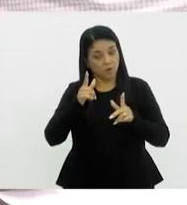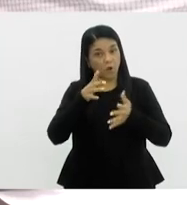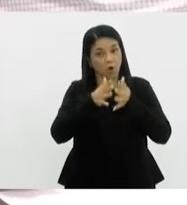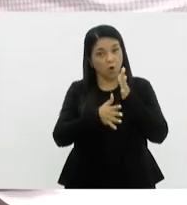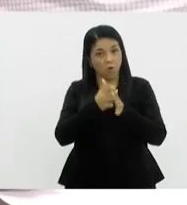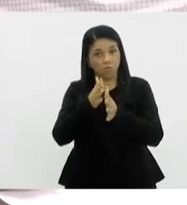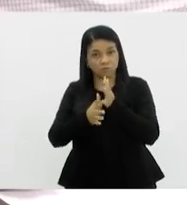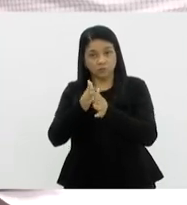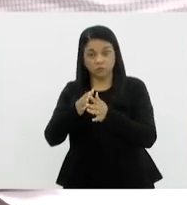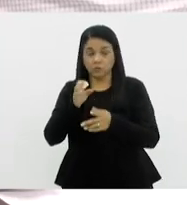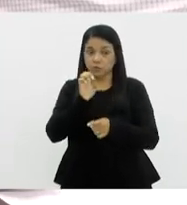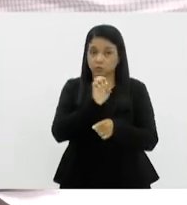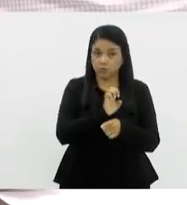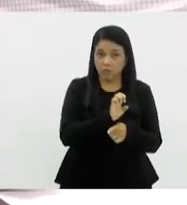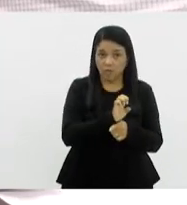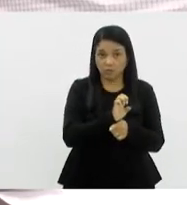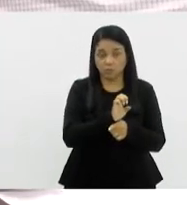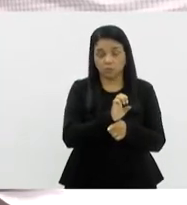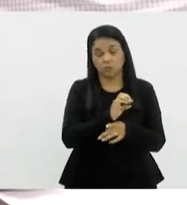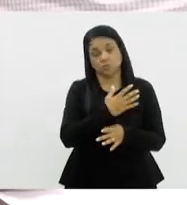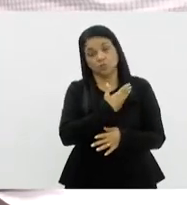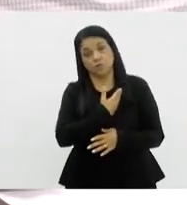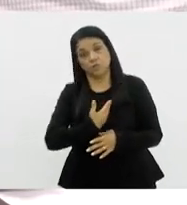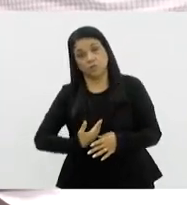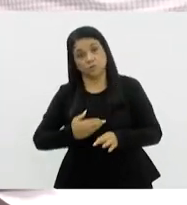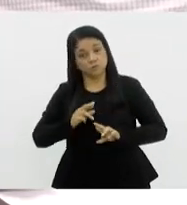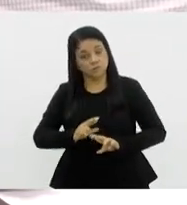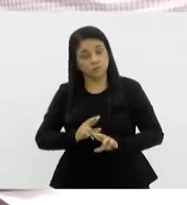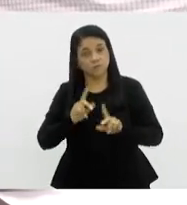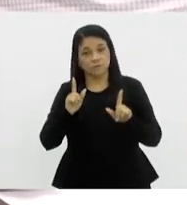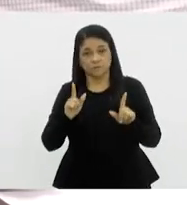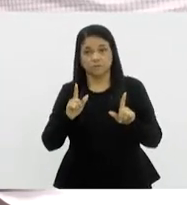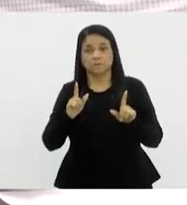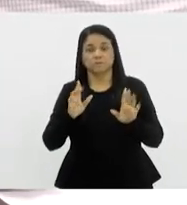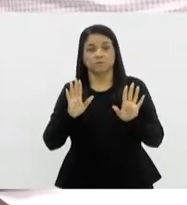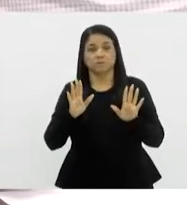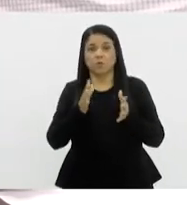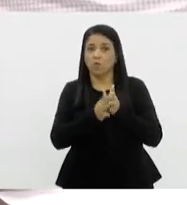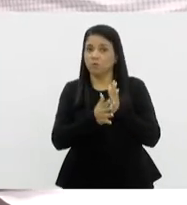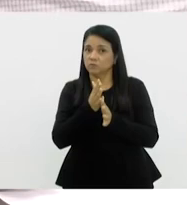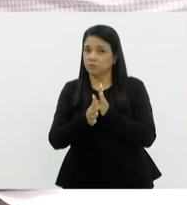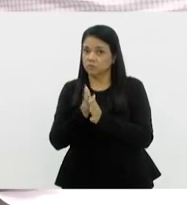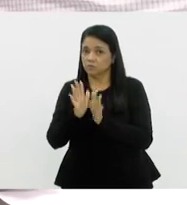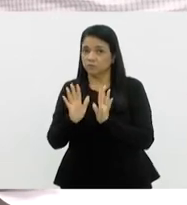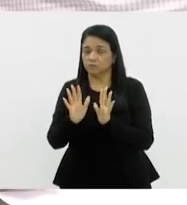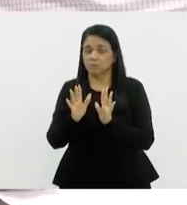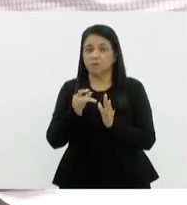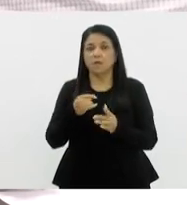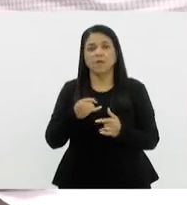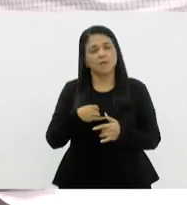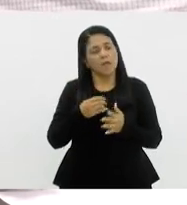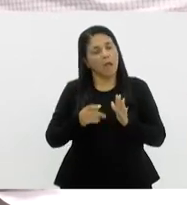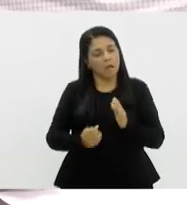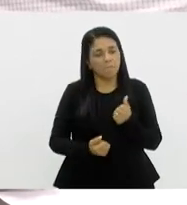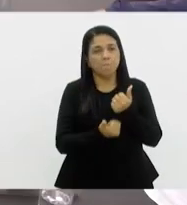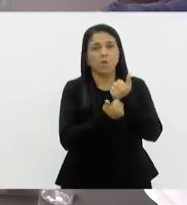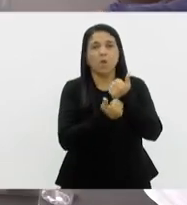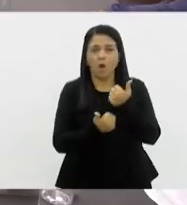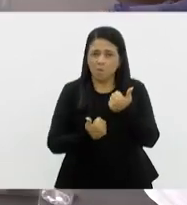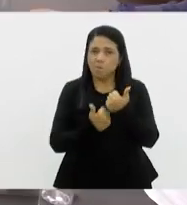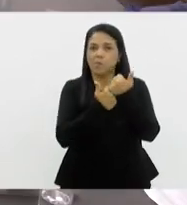questão de Estado com a questão do governo. Né? Então, só para dizer, declarar o apoio ao projeto.